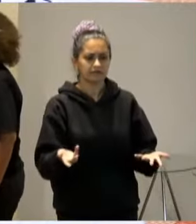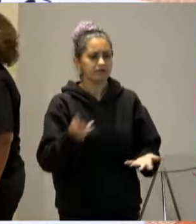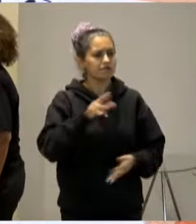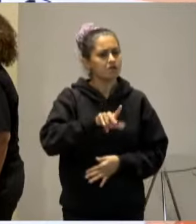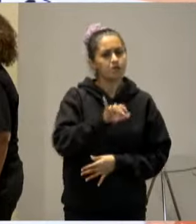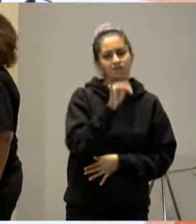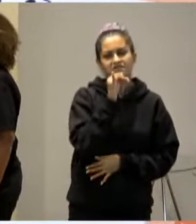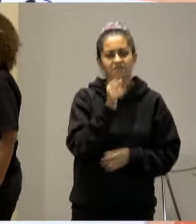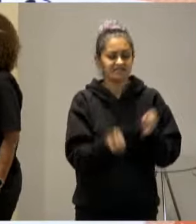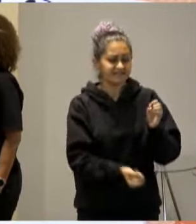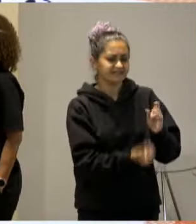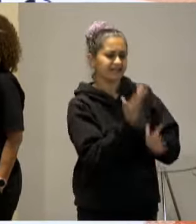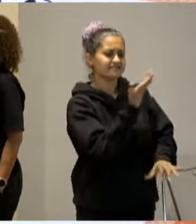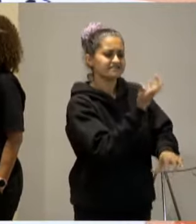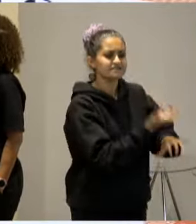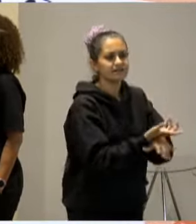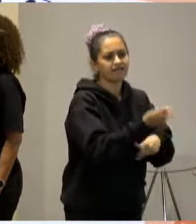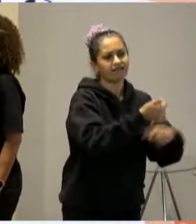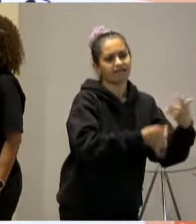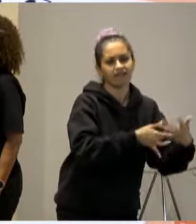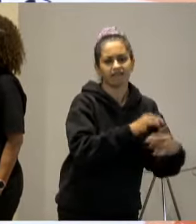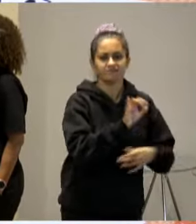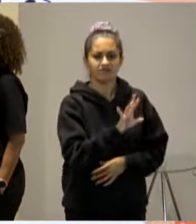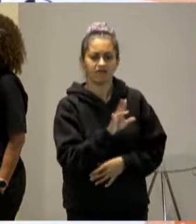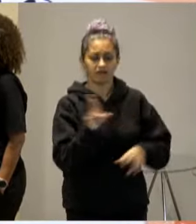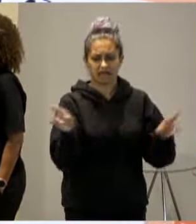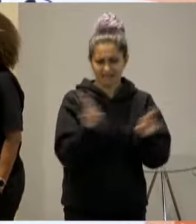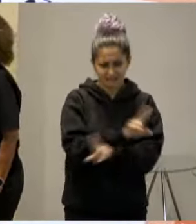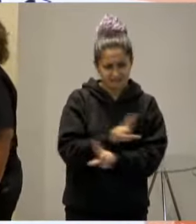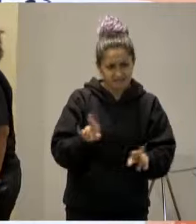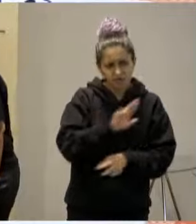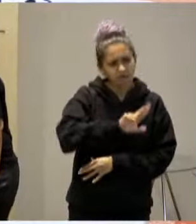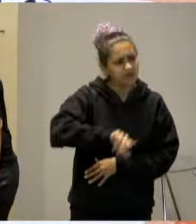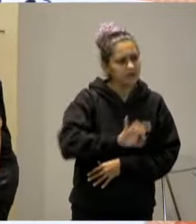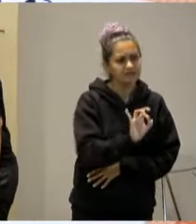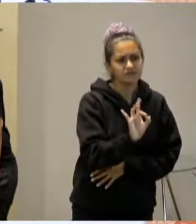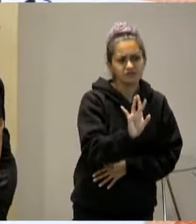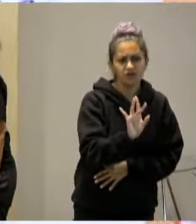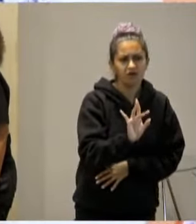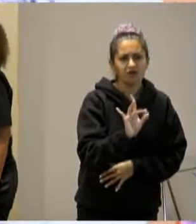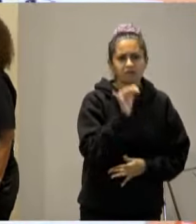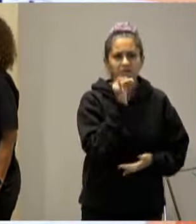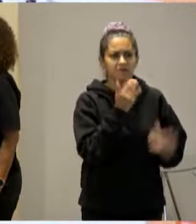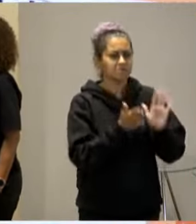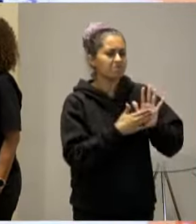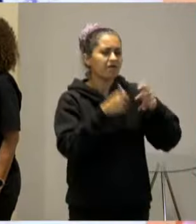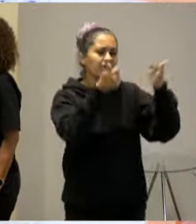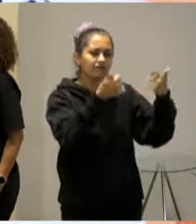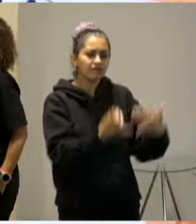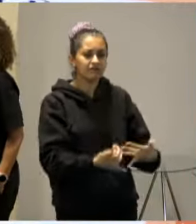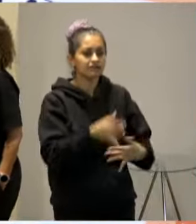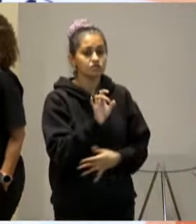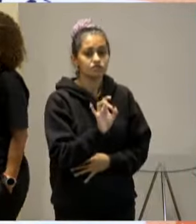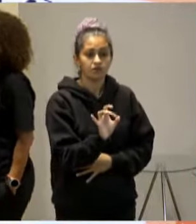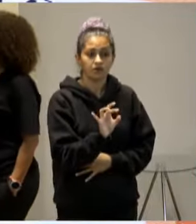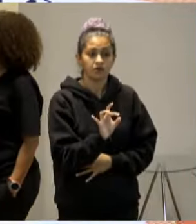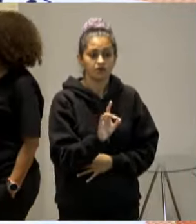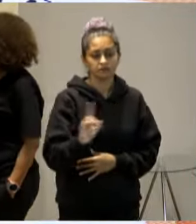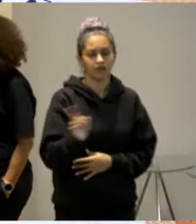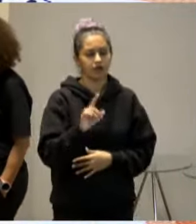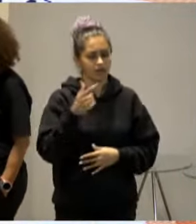criar uma disciplina. Relações raciais, trazer dentro daquilo que a gente faz